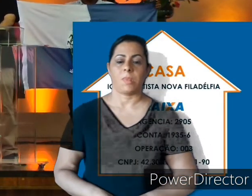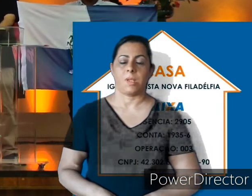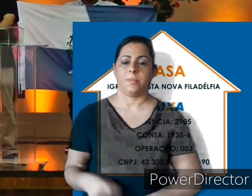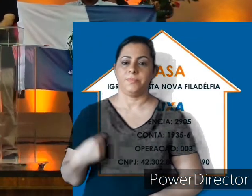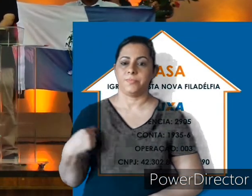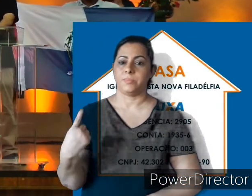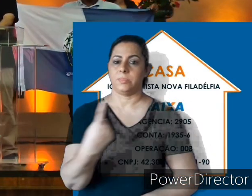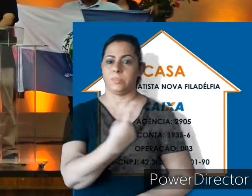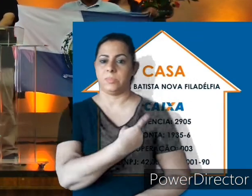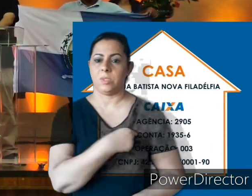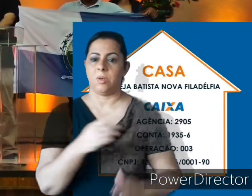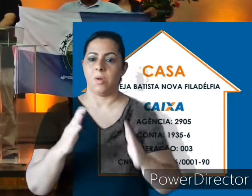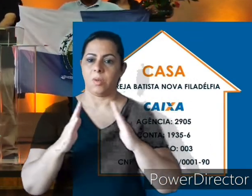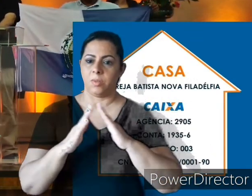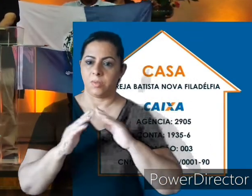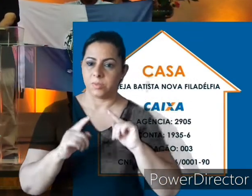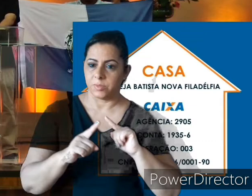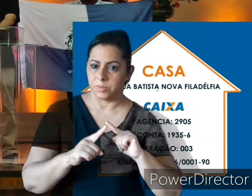Deus nessa geração.